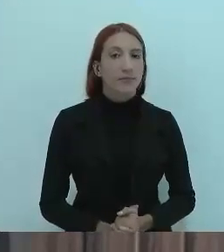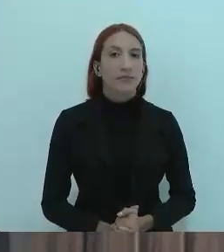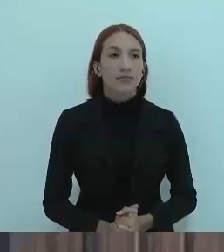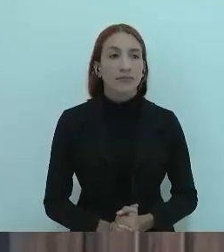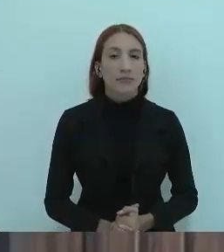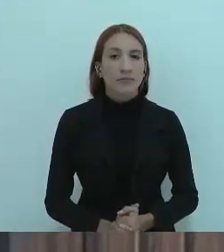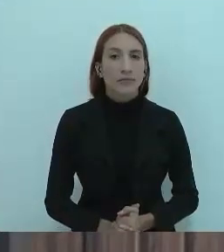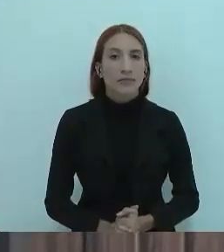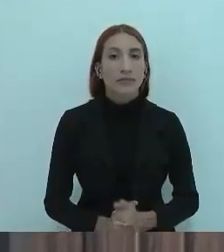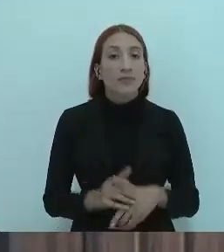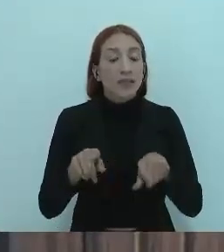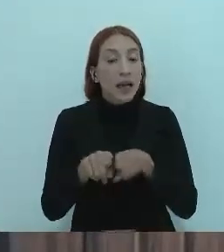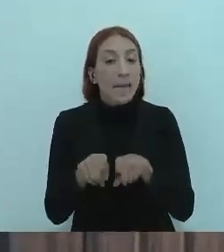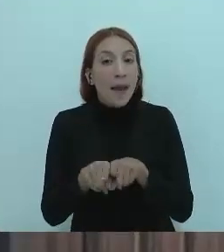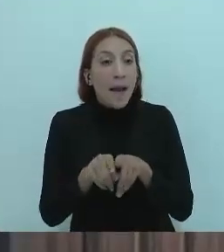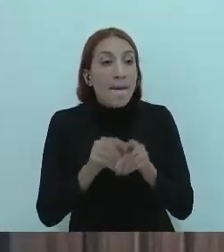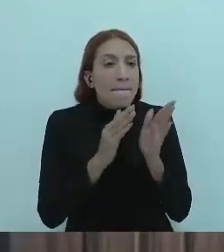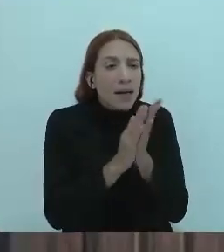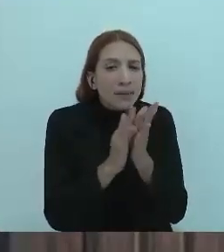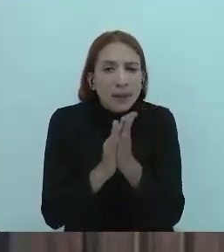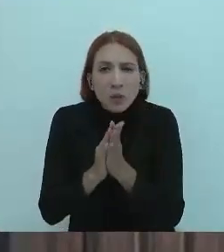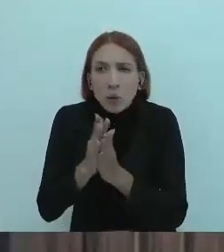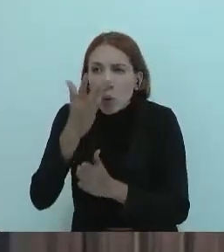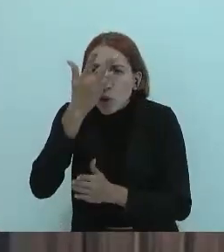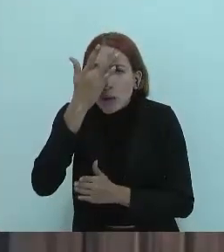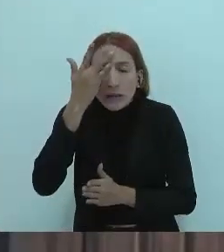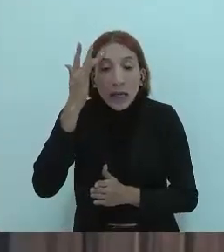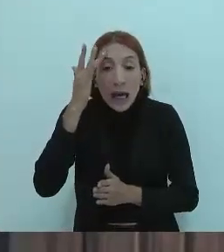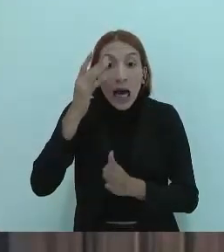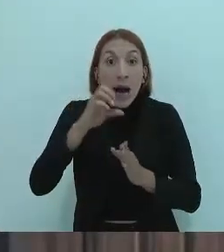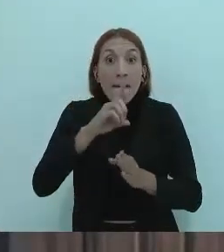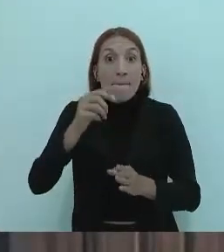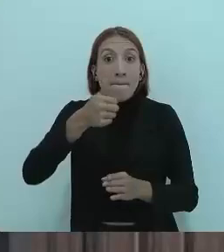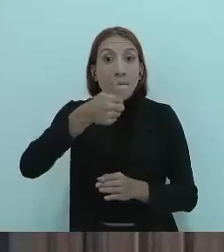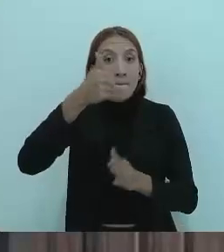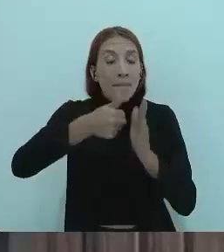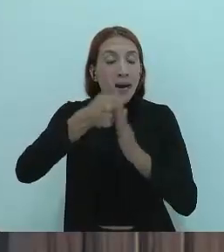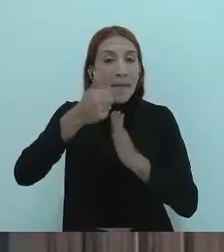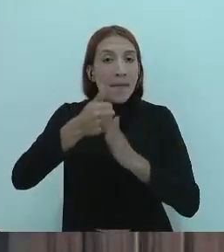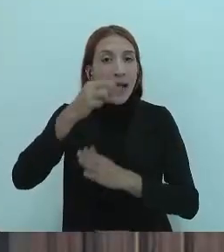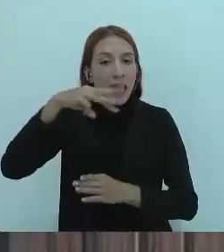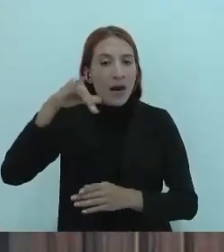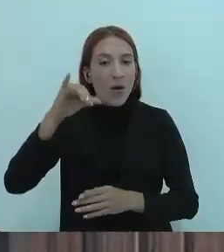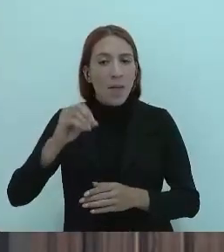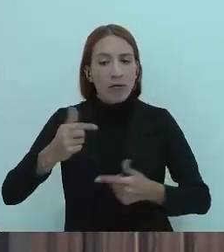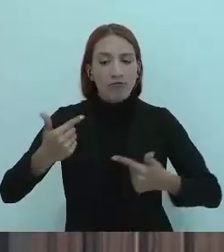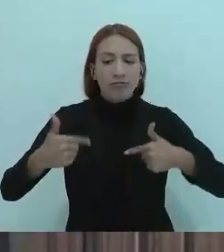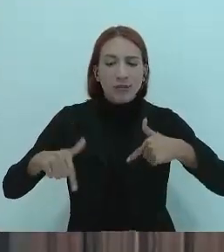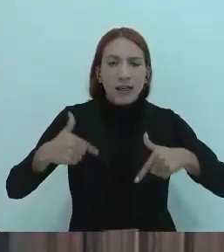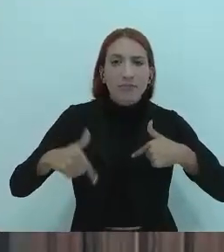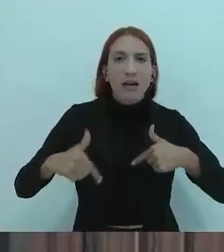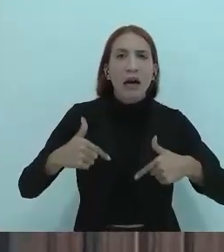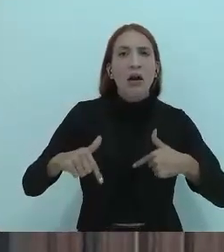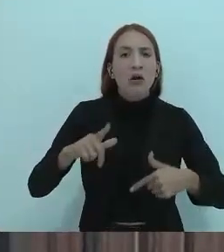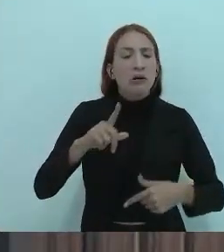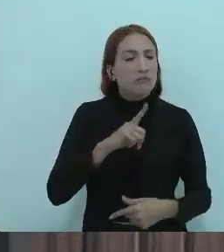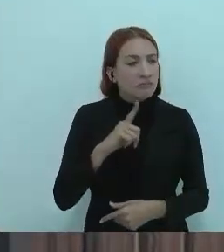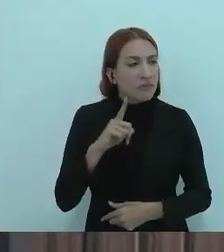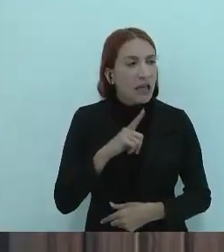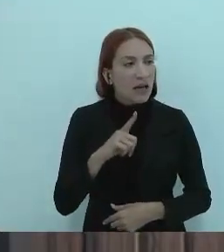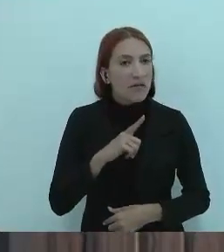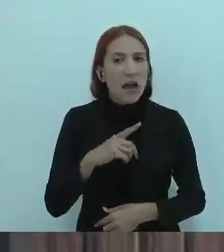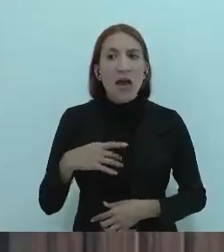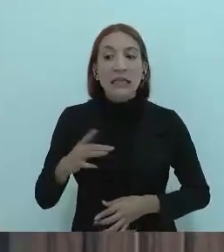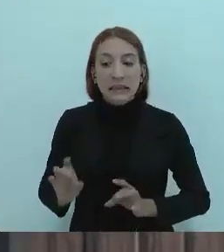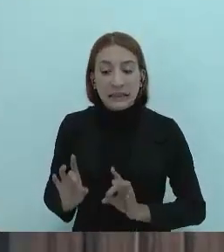gostaria de parabenizar também todas as equipes do Primeiro de Maio do torneio do trabalhador que participa Participou daquele torneio e